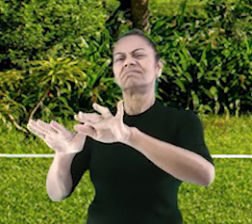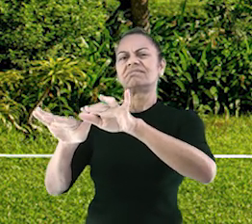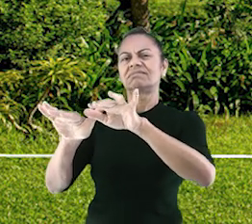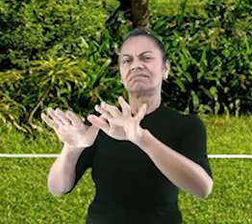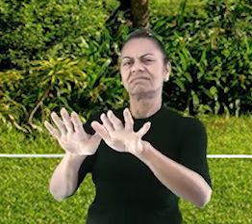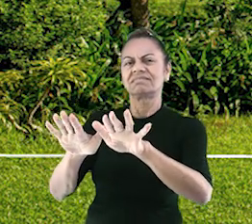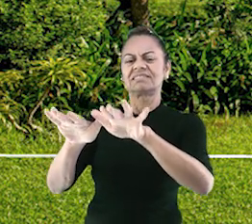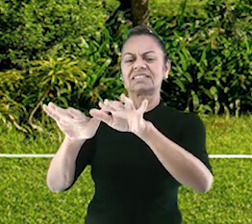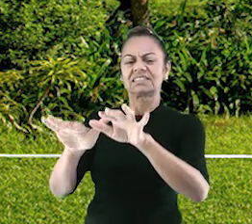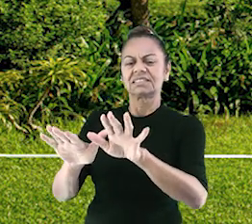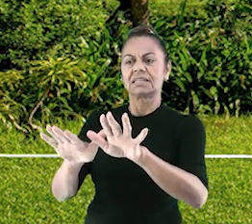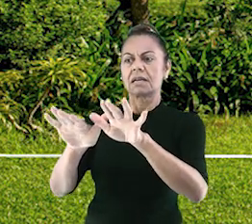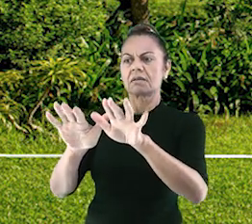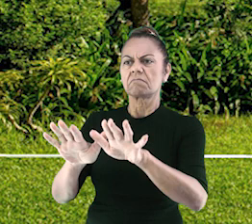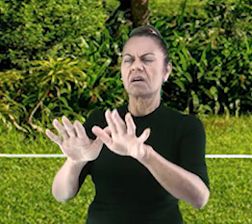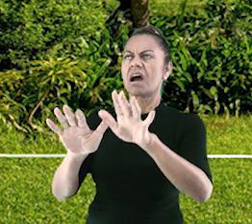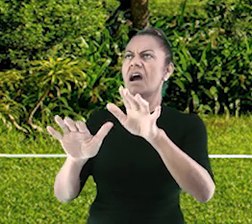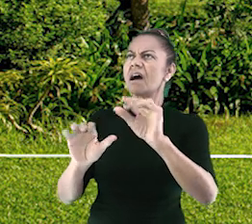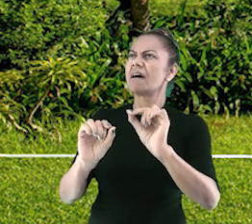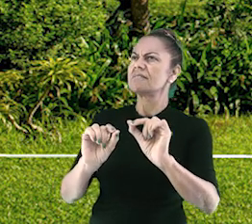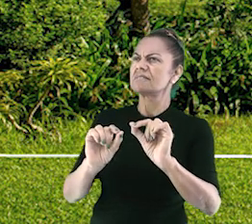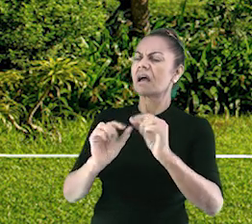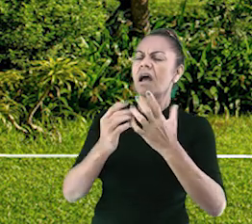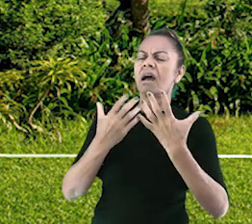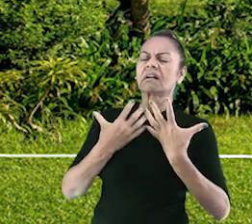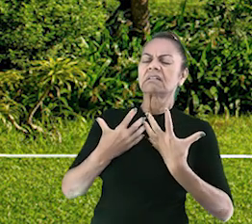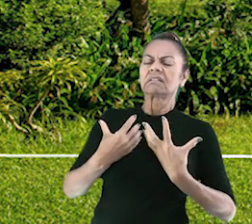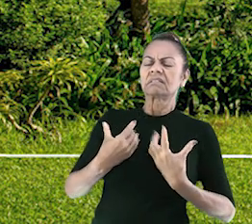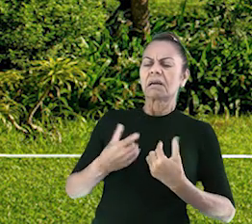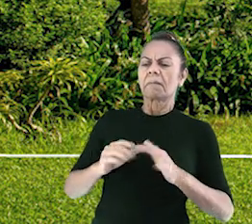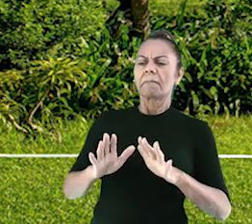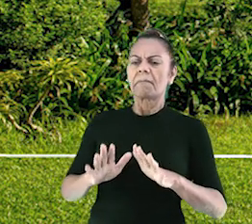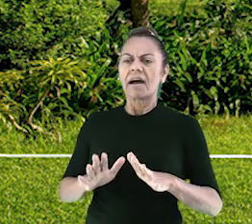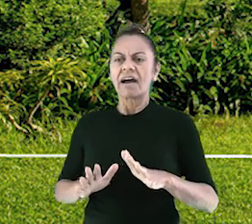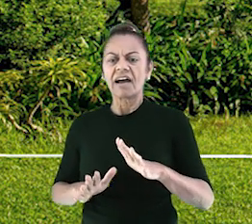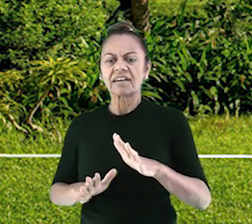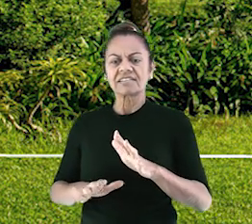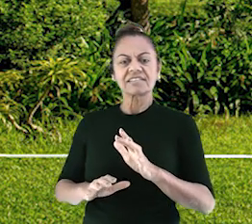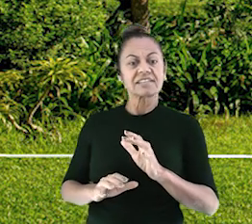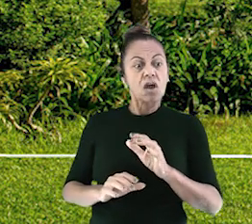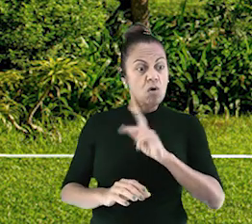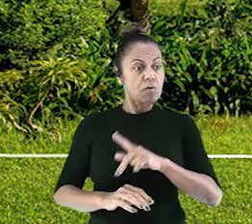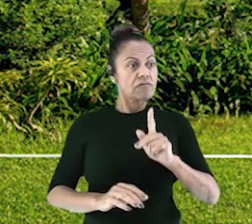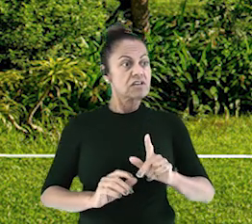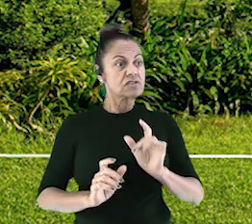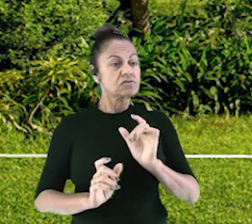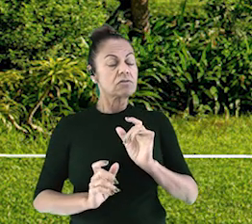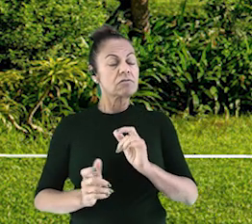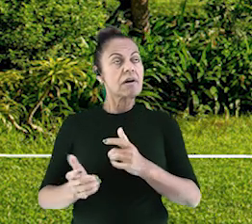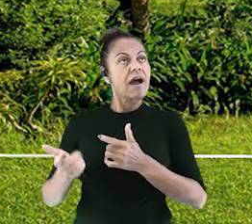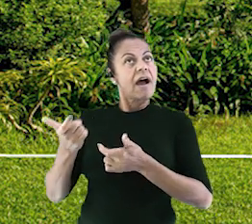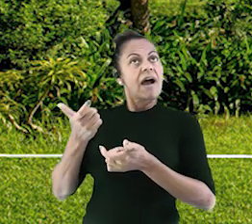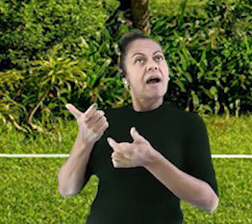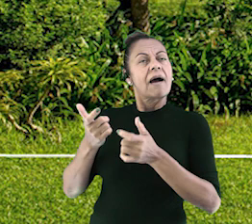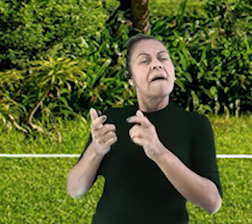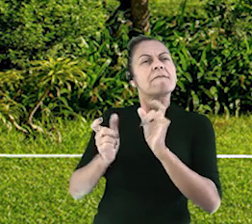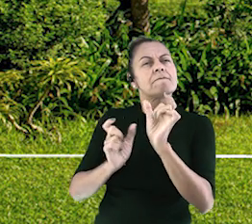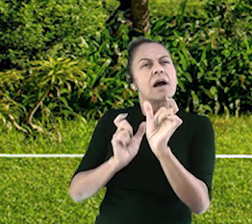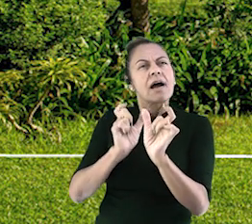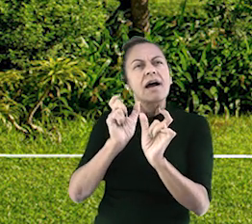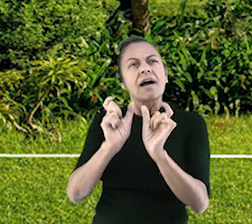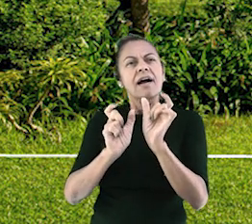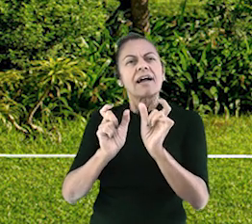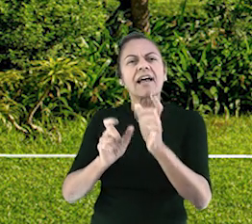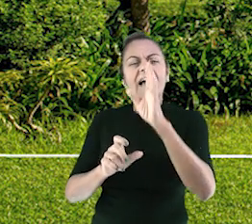um cansaço, mas lembrou das palavras de confiança de seu professor